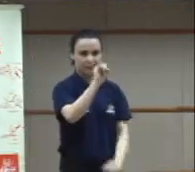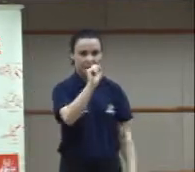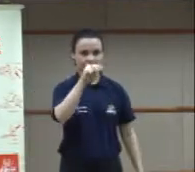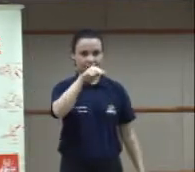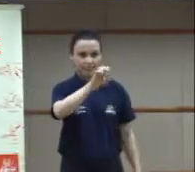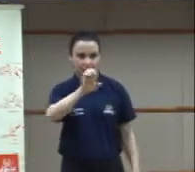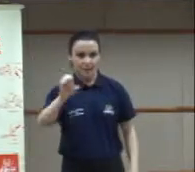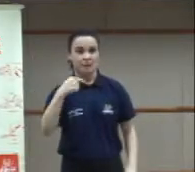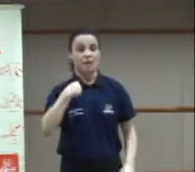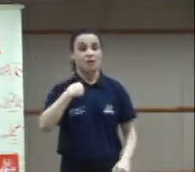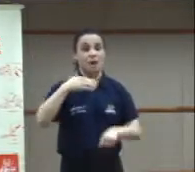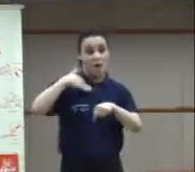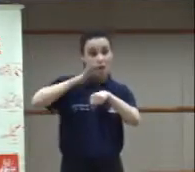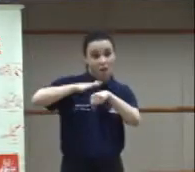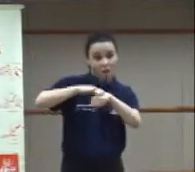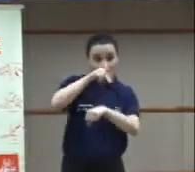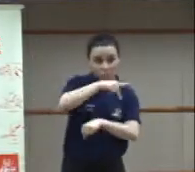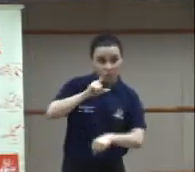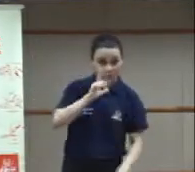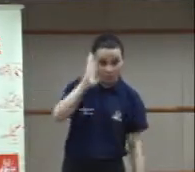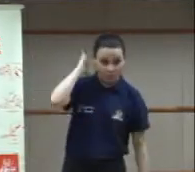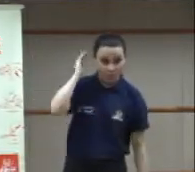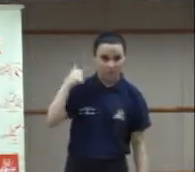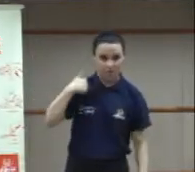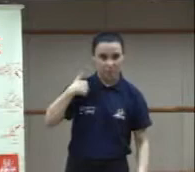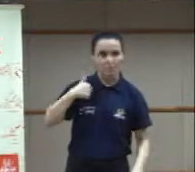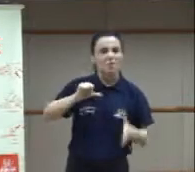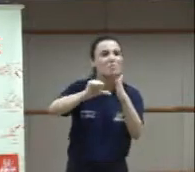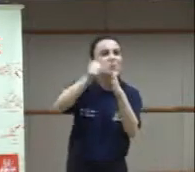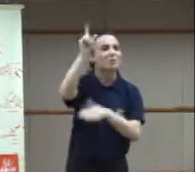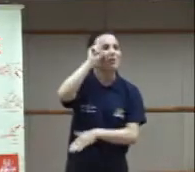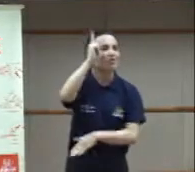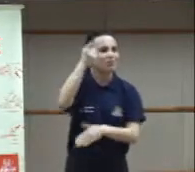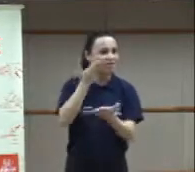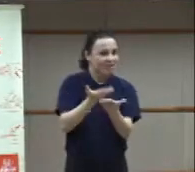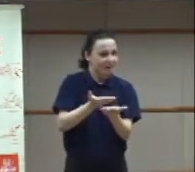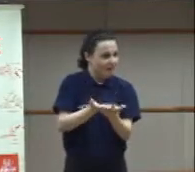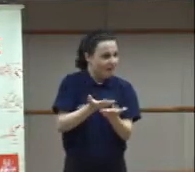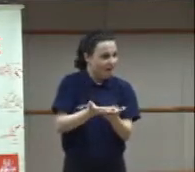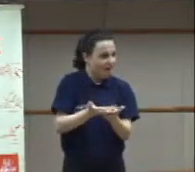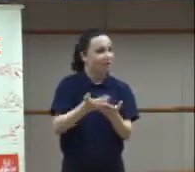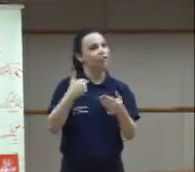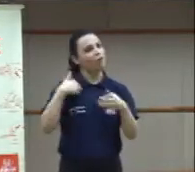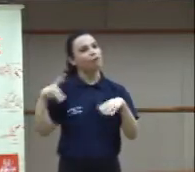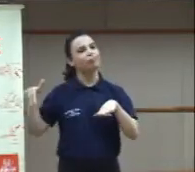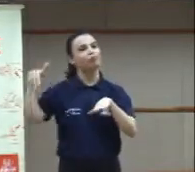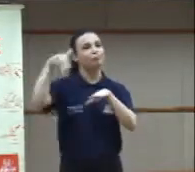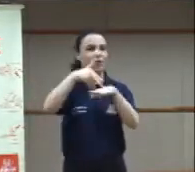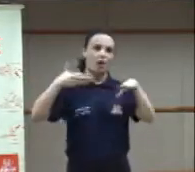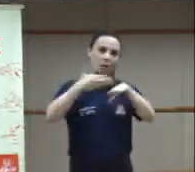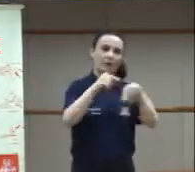sala de aula, no primeiro dia de aula, apresentar o trabalho que nós temos